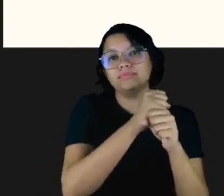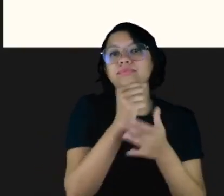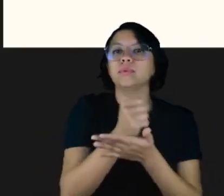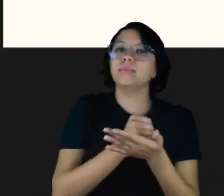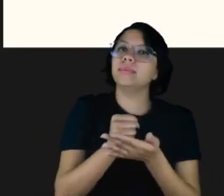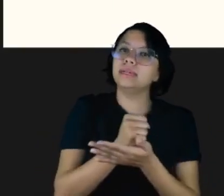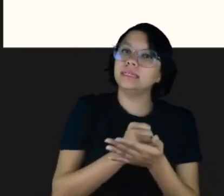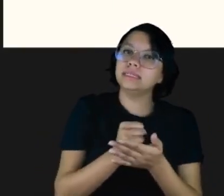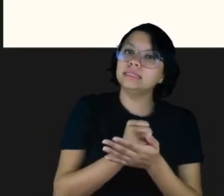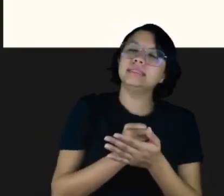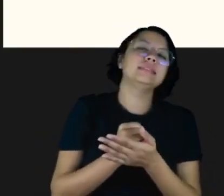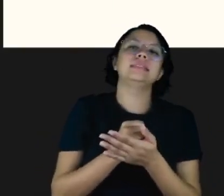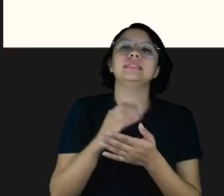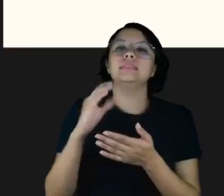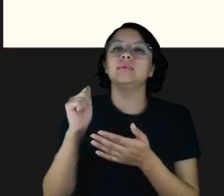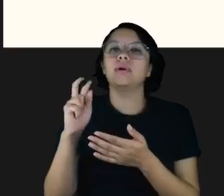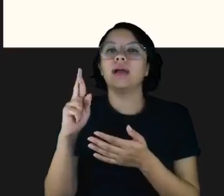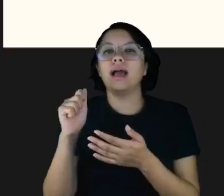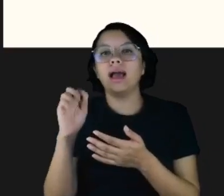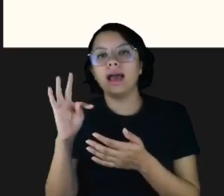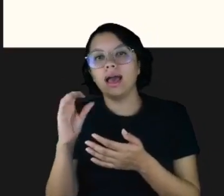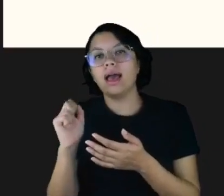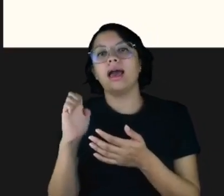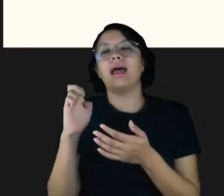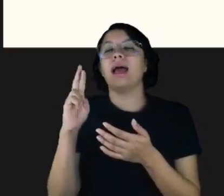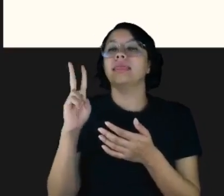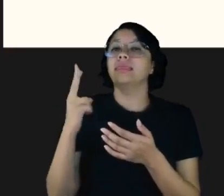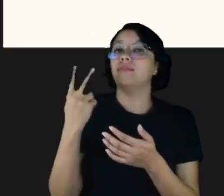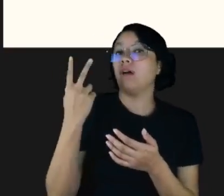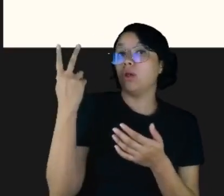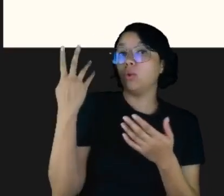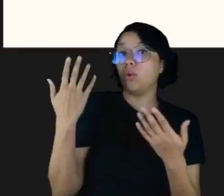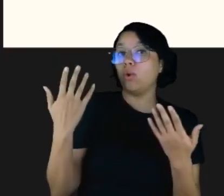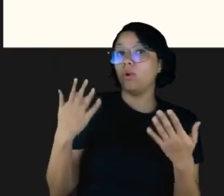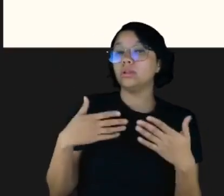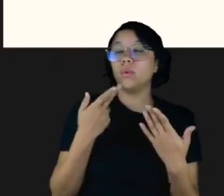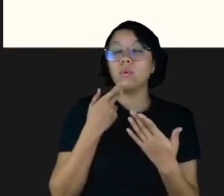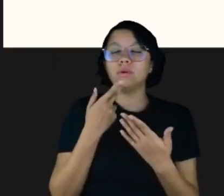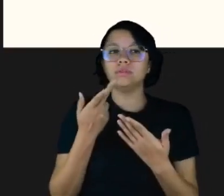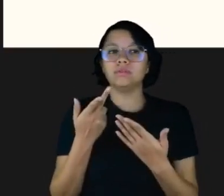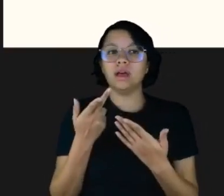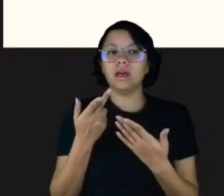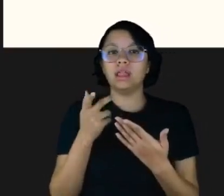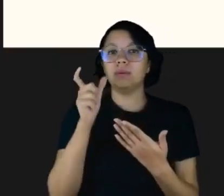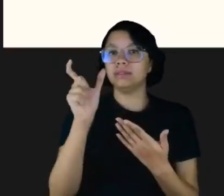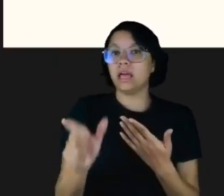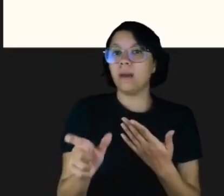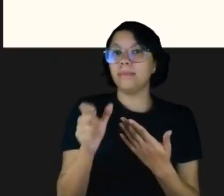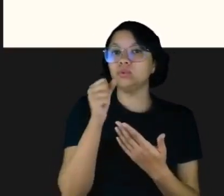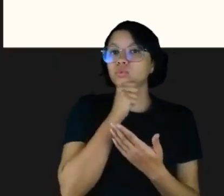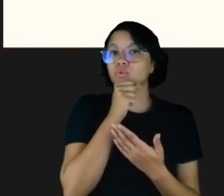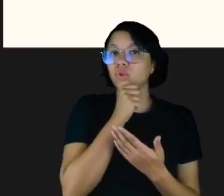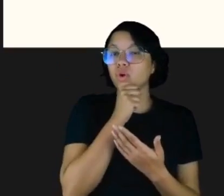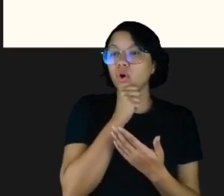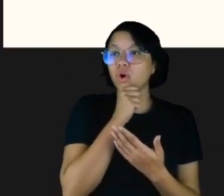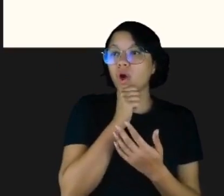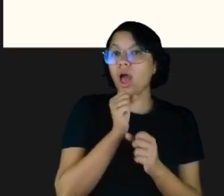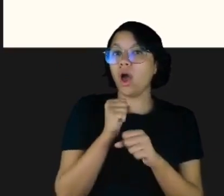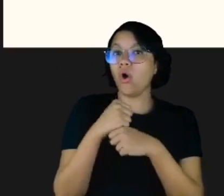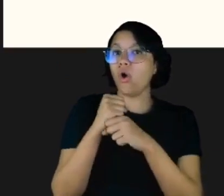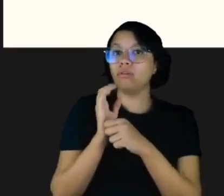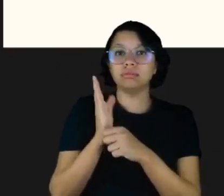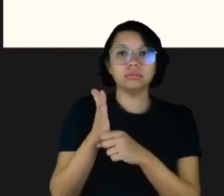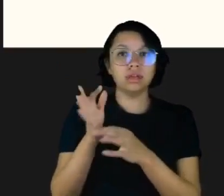princípios, com caráter, com valor. Porém, quando nós falamos da pessoa idosa, a construção já